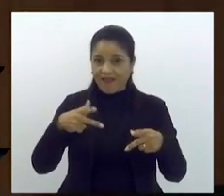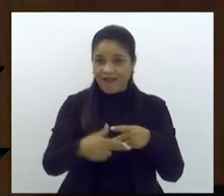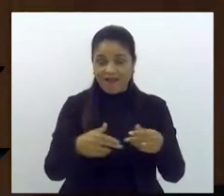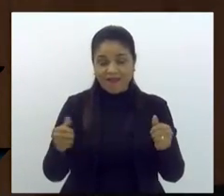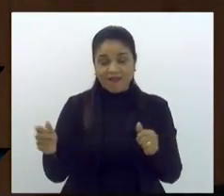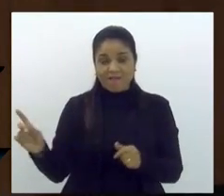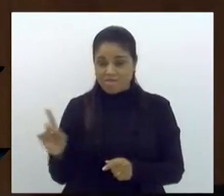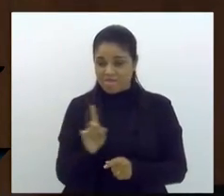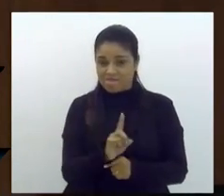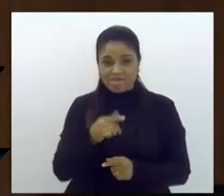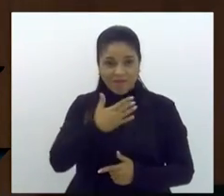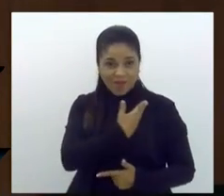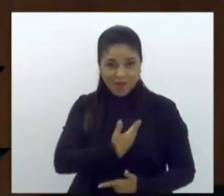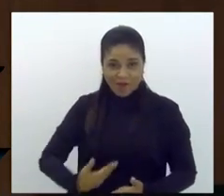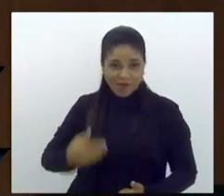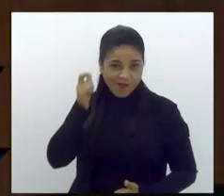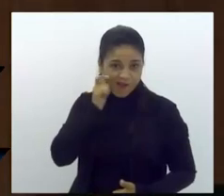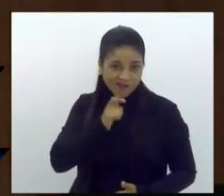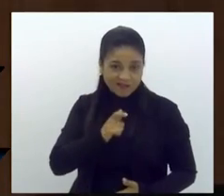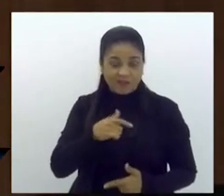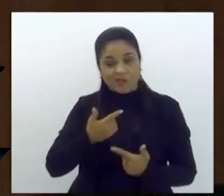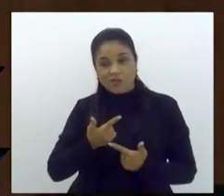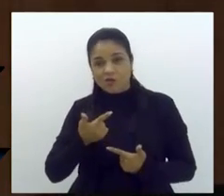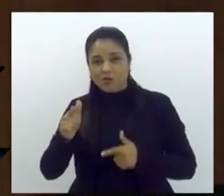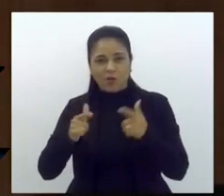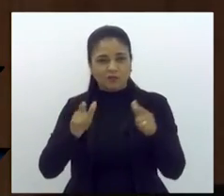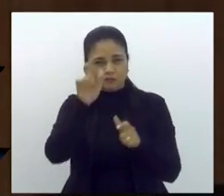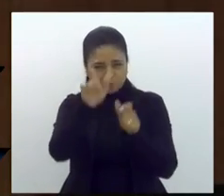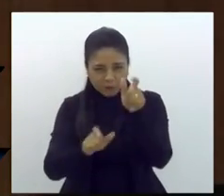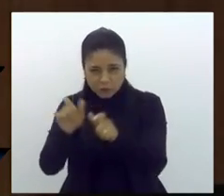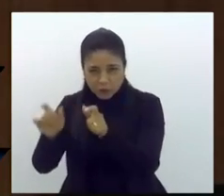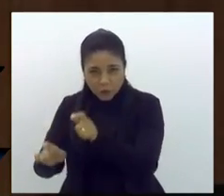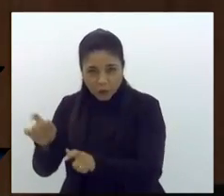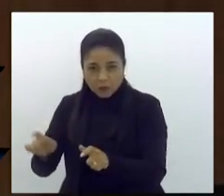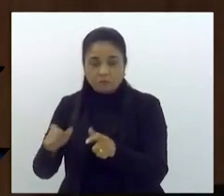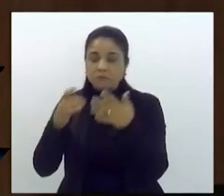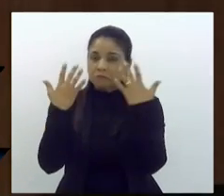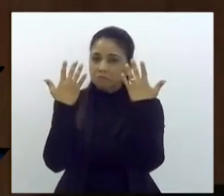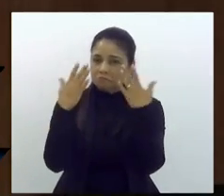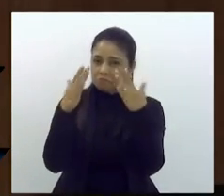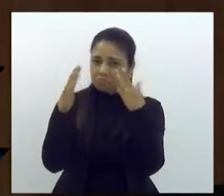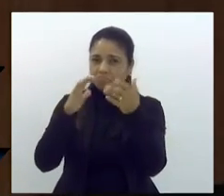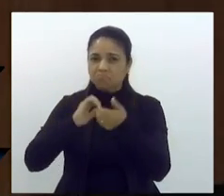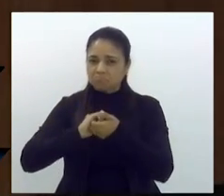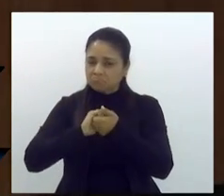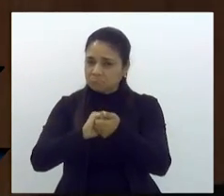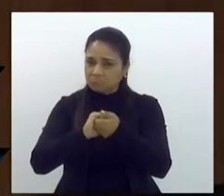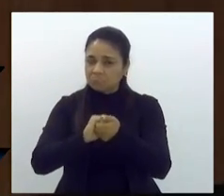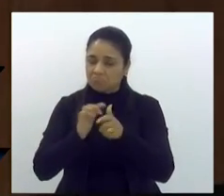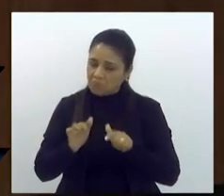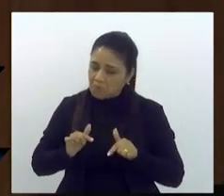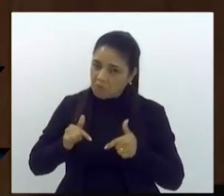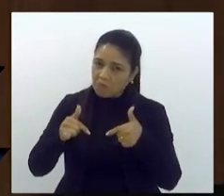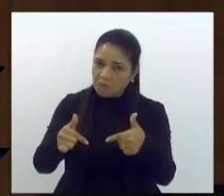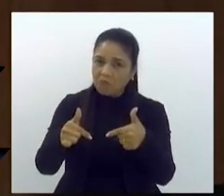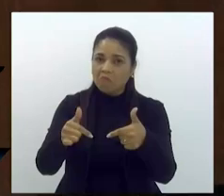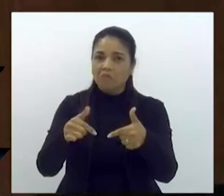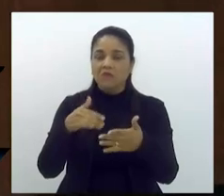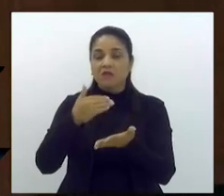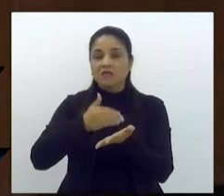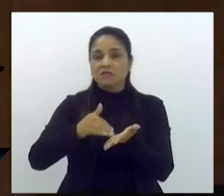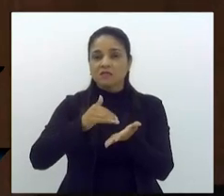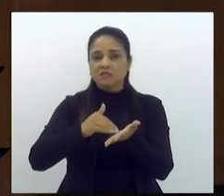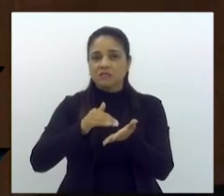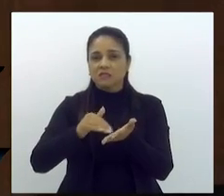governador e outras autoridades e parabenizar por essa iniciativa a